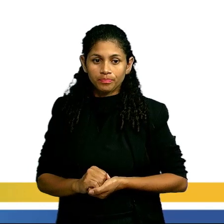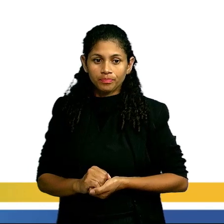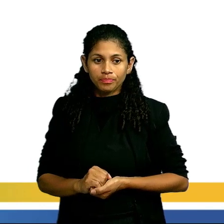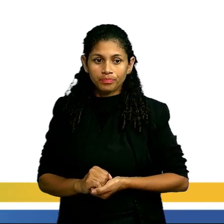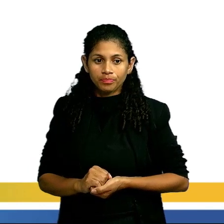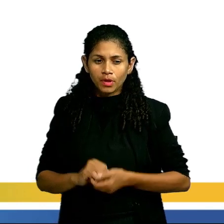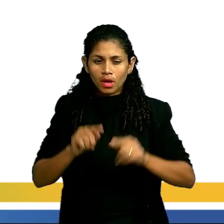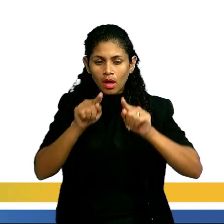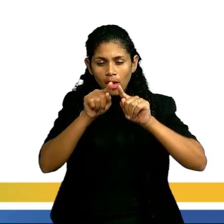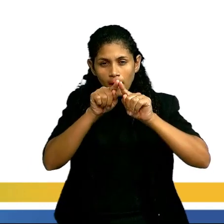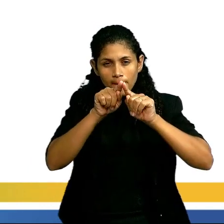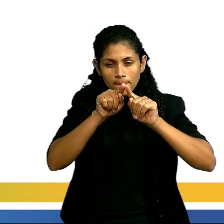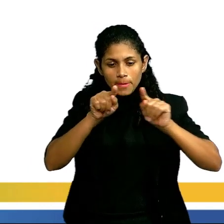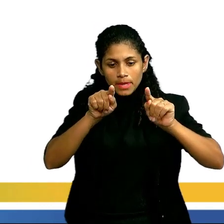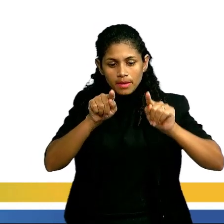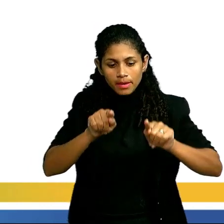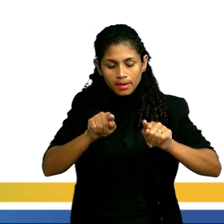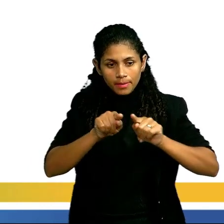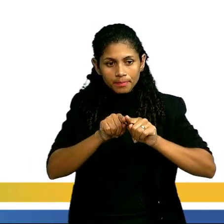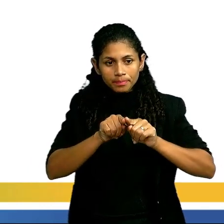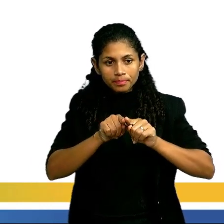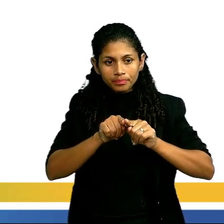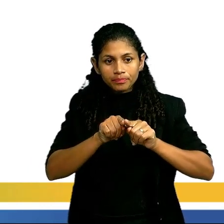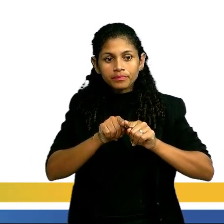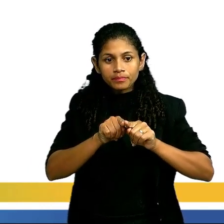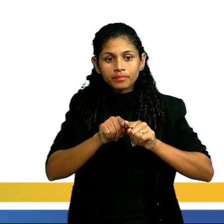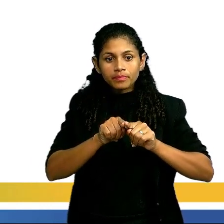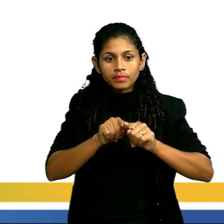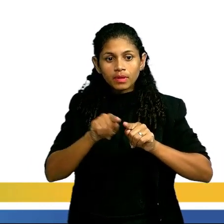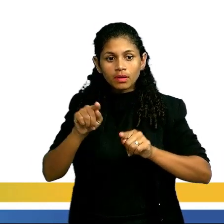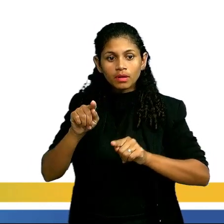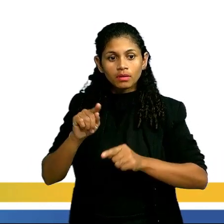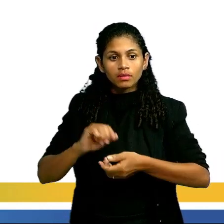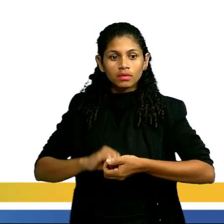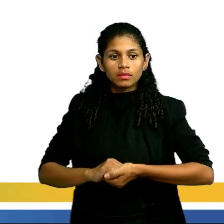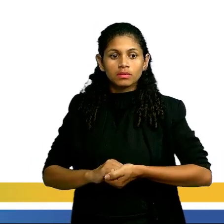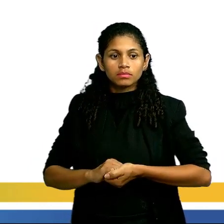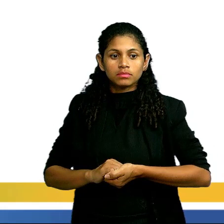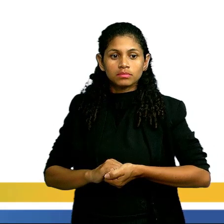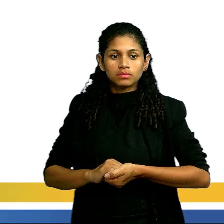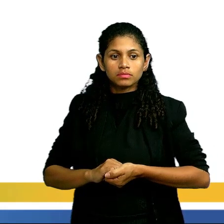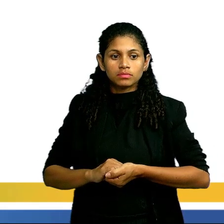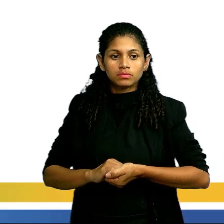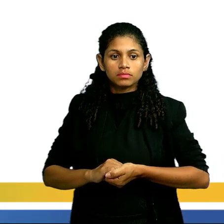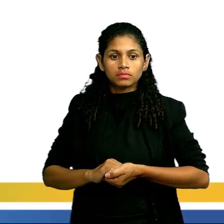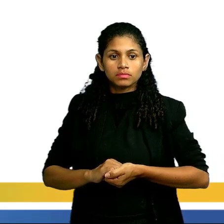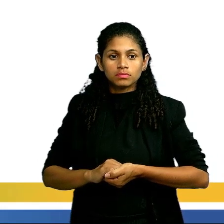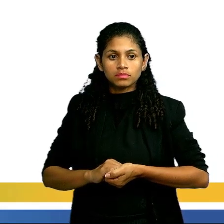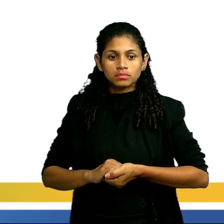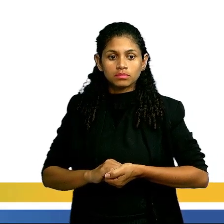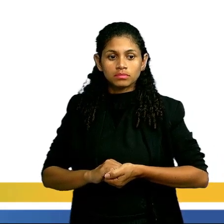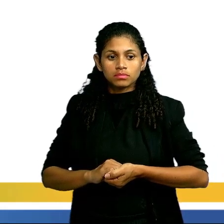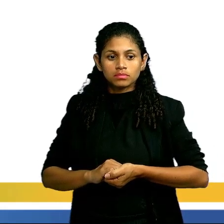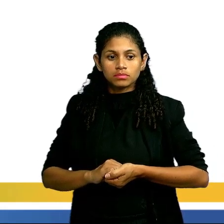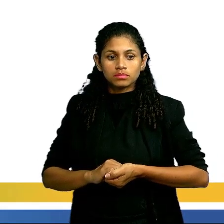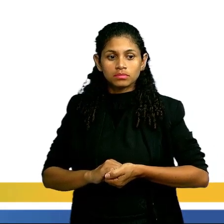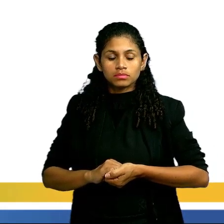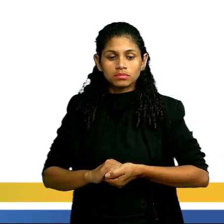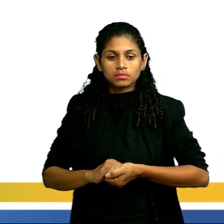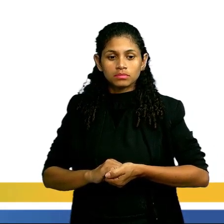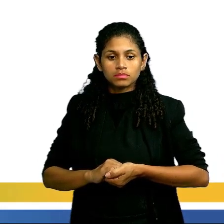Já na menor, olha aí embaixo. A menor, nós temos aí 160, o total